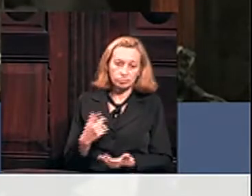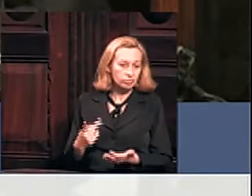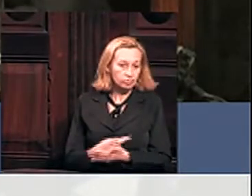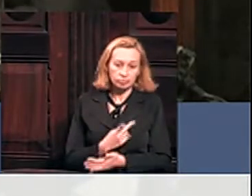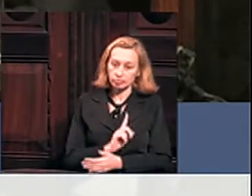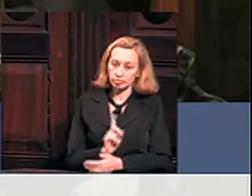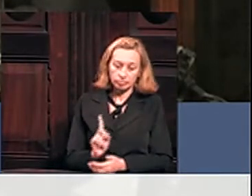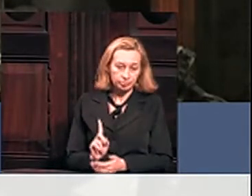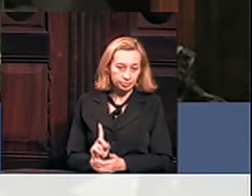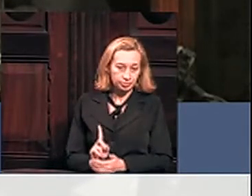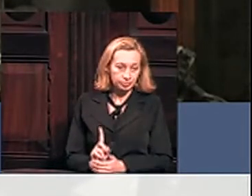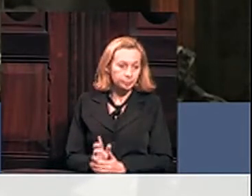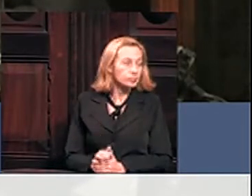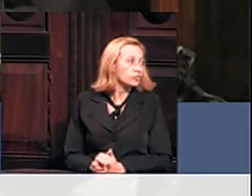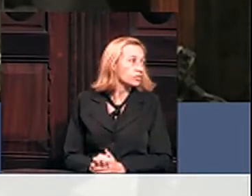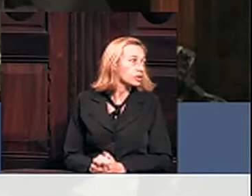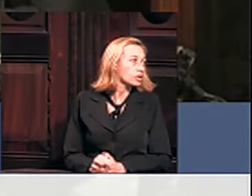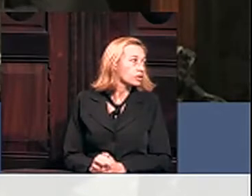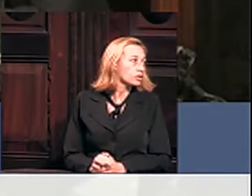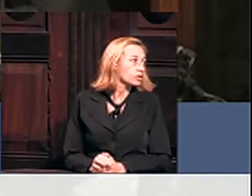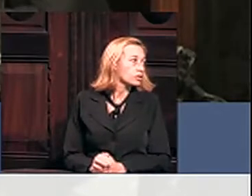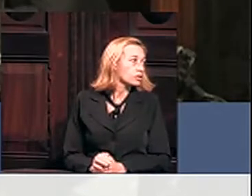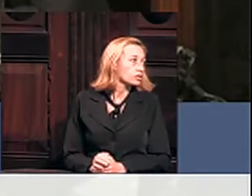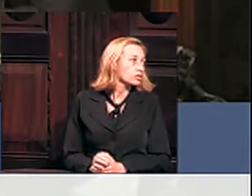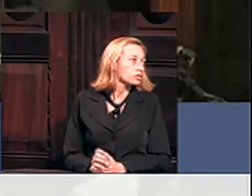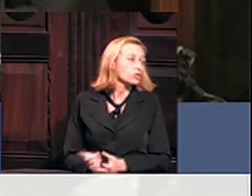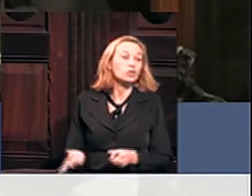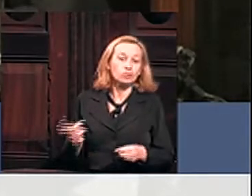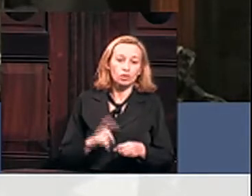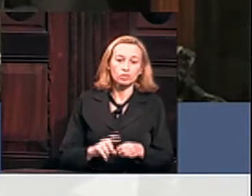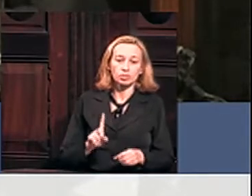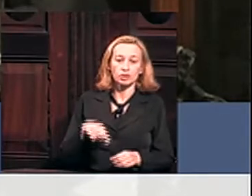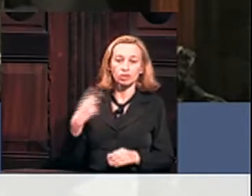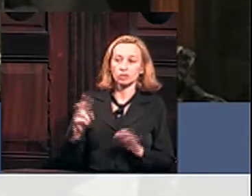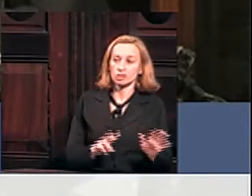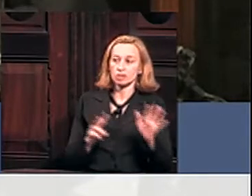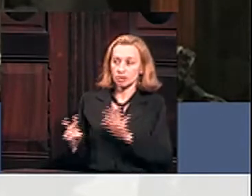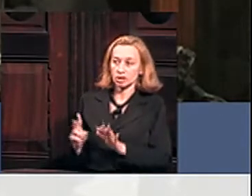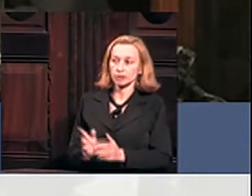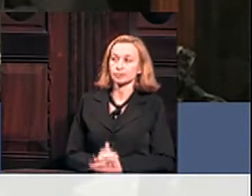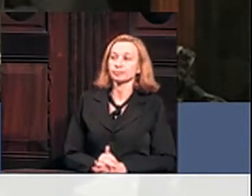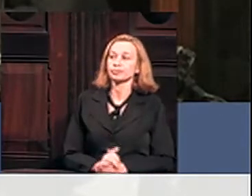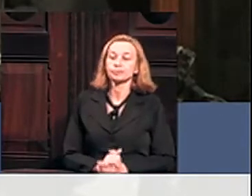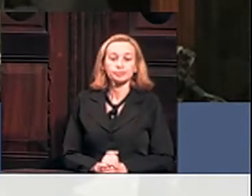votada no plenário. Volta para a semana próxima. E